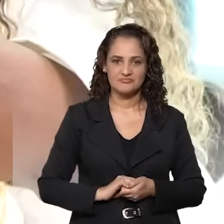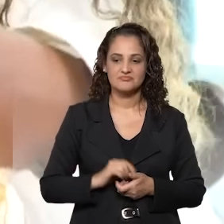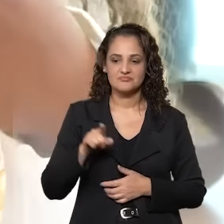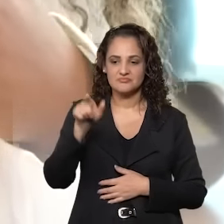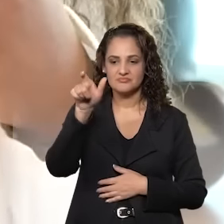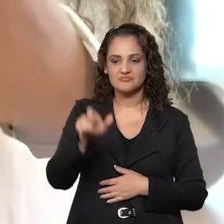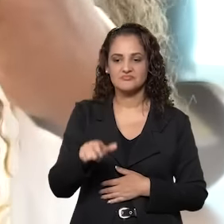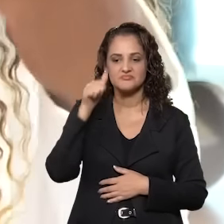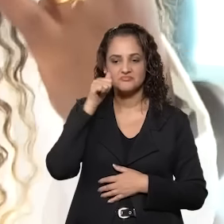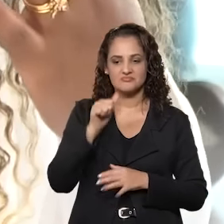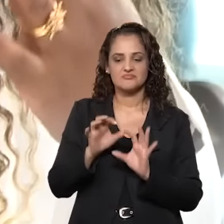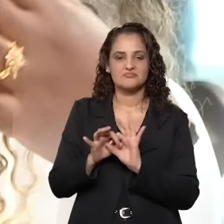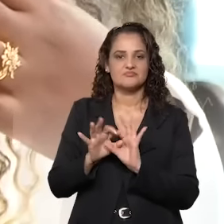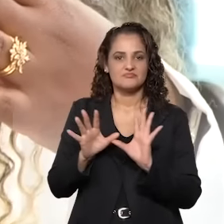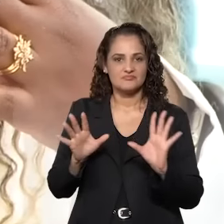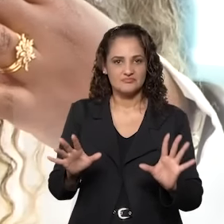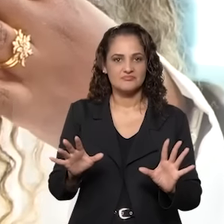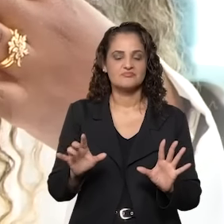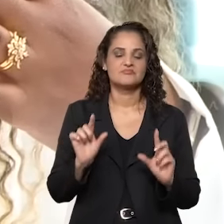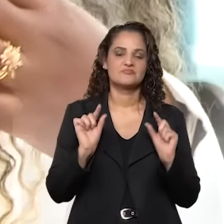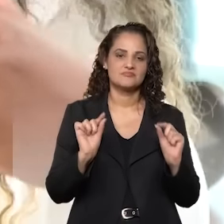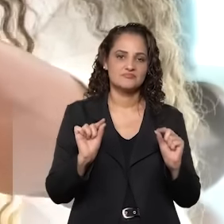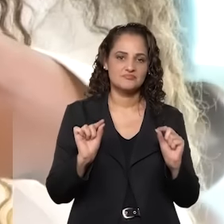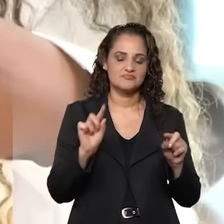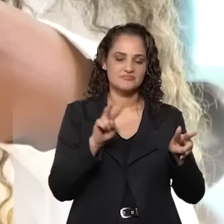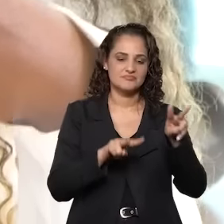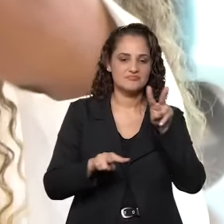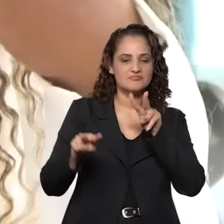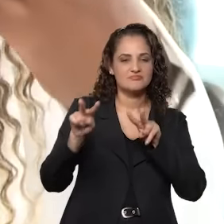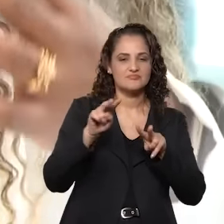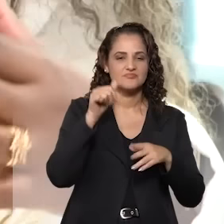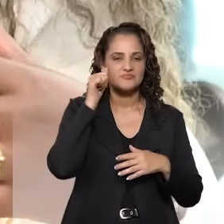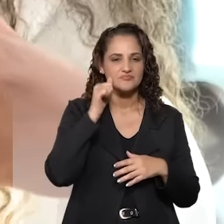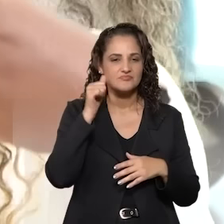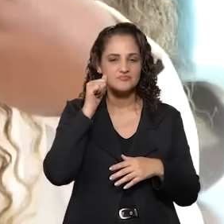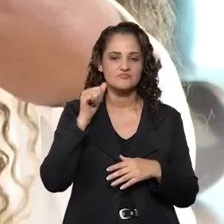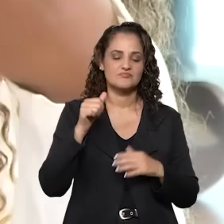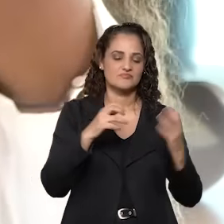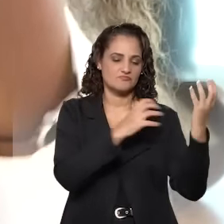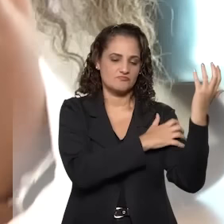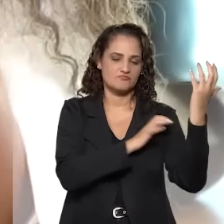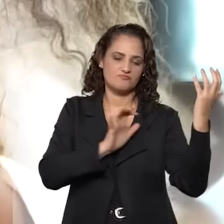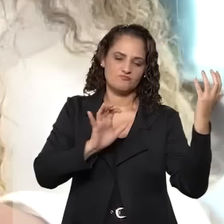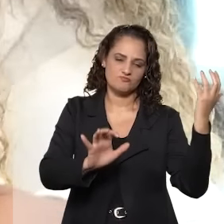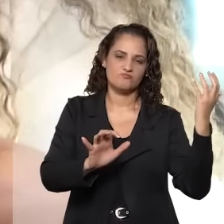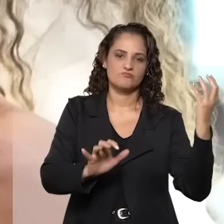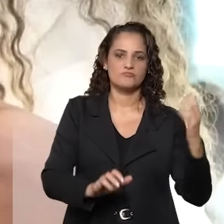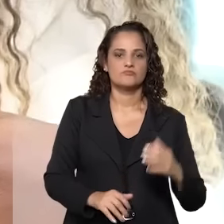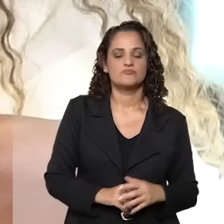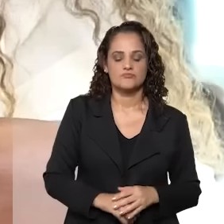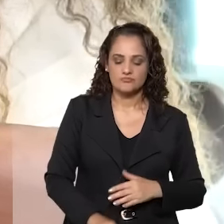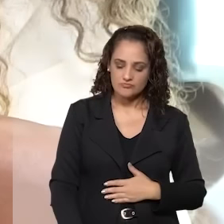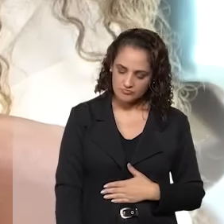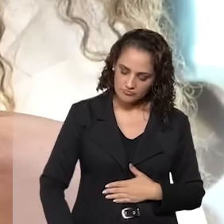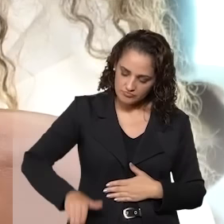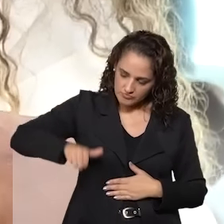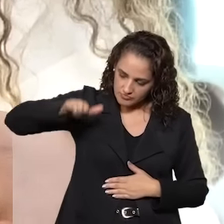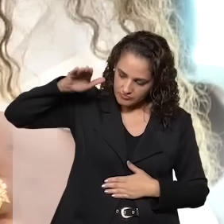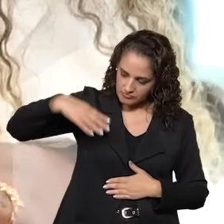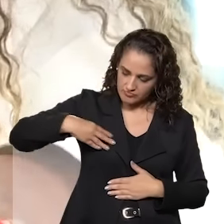permite revisitar né Eh o olhar o seu olhar feminista o seu olhar de criação de filhos baseado